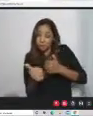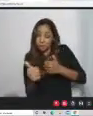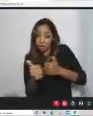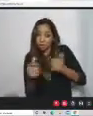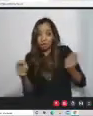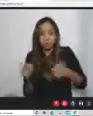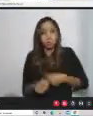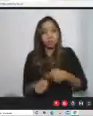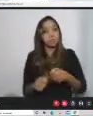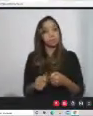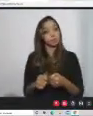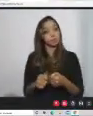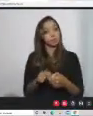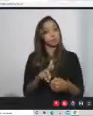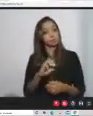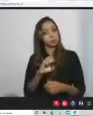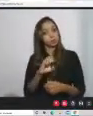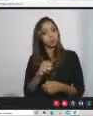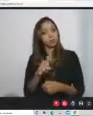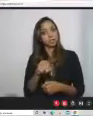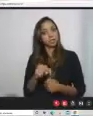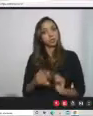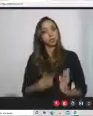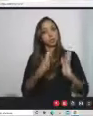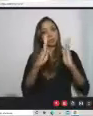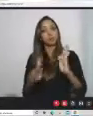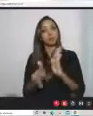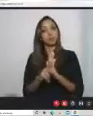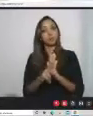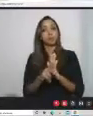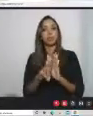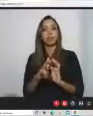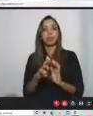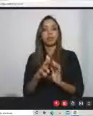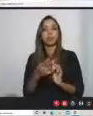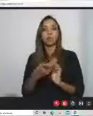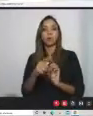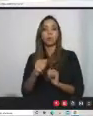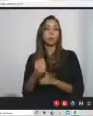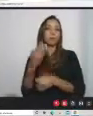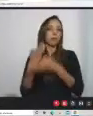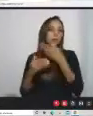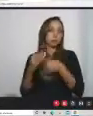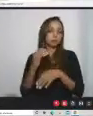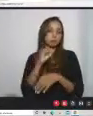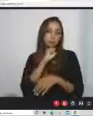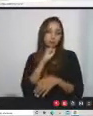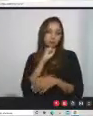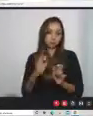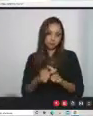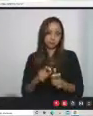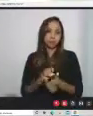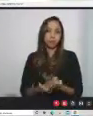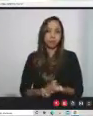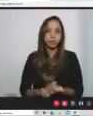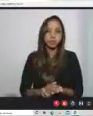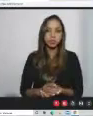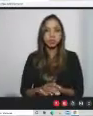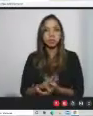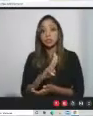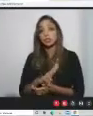que é o prédio da antiga UPINHA. Então, a prefeitura nem utiliza para a Secretaria de Saúde, nem utiliza para a Secretaria de